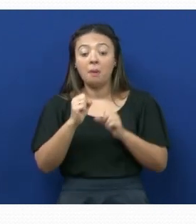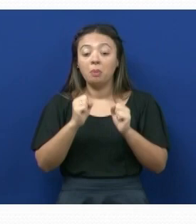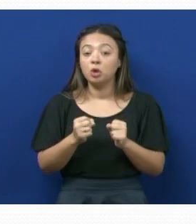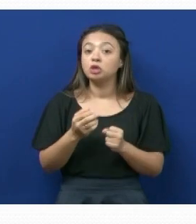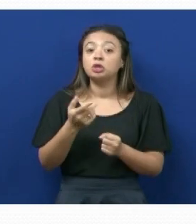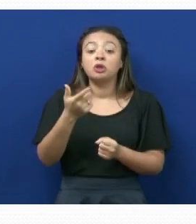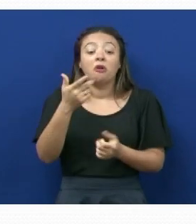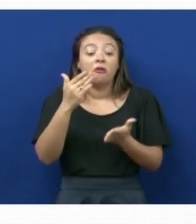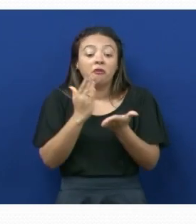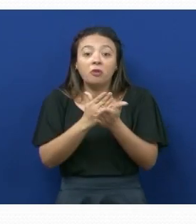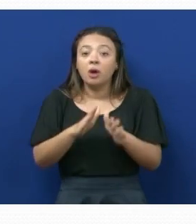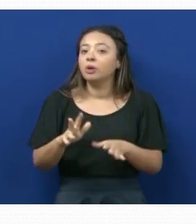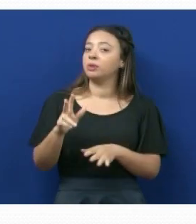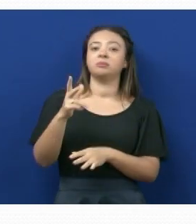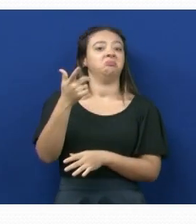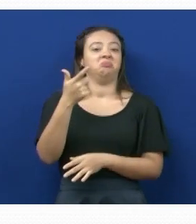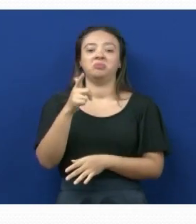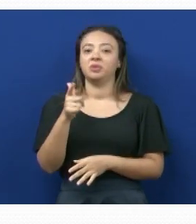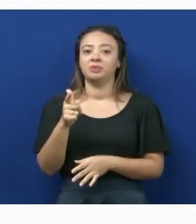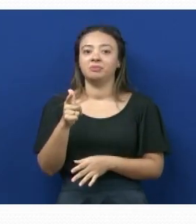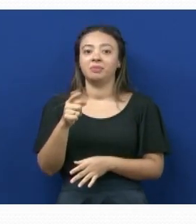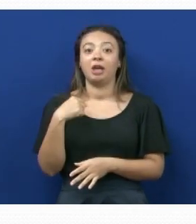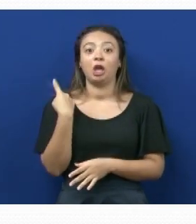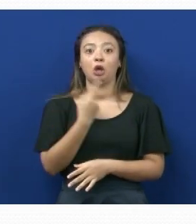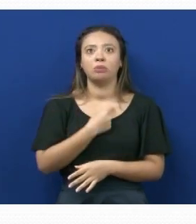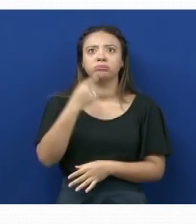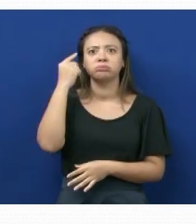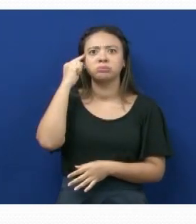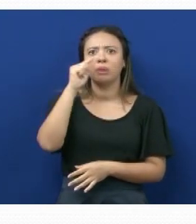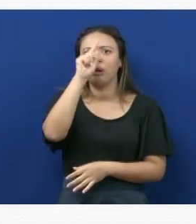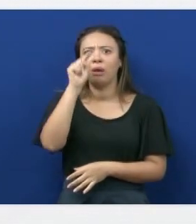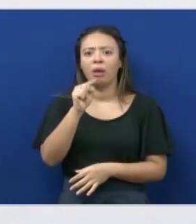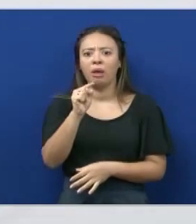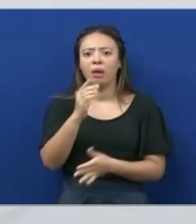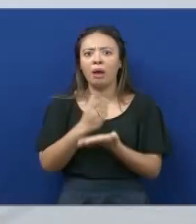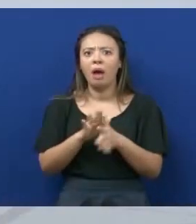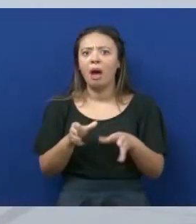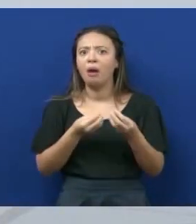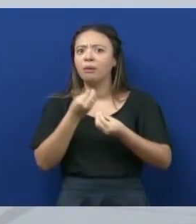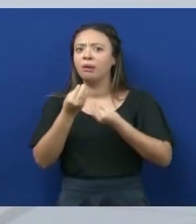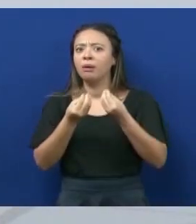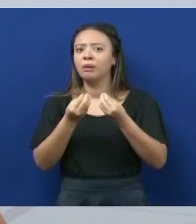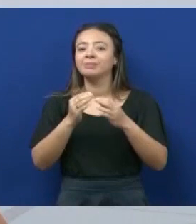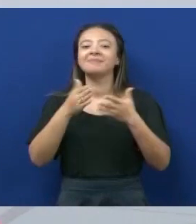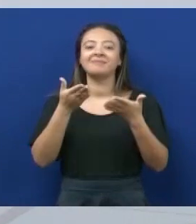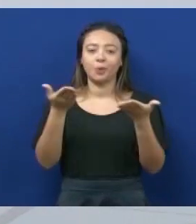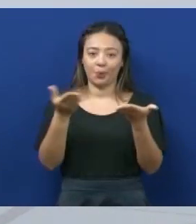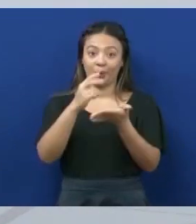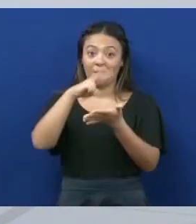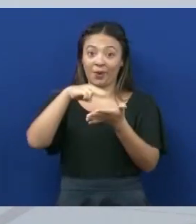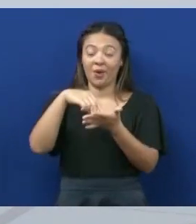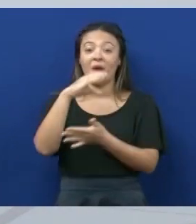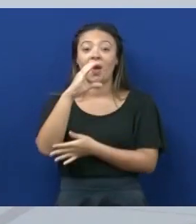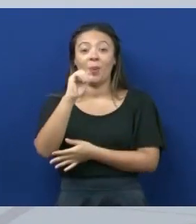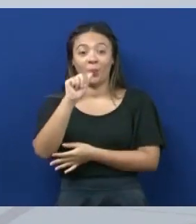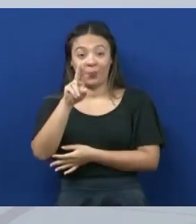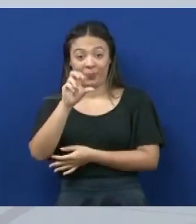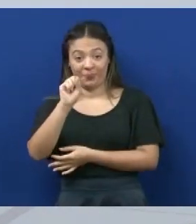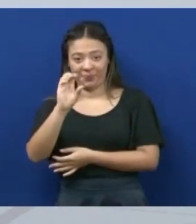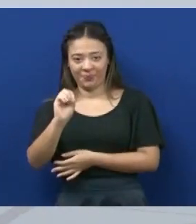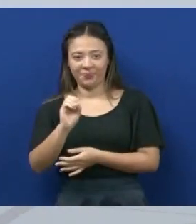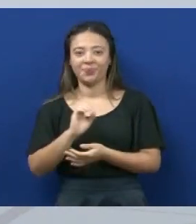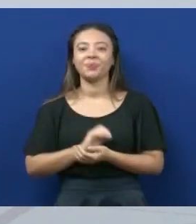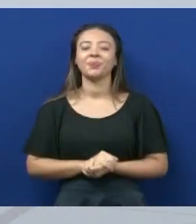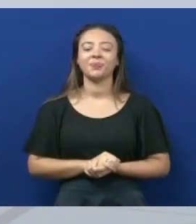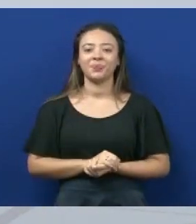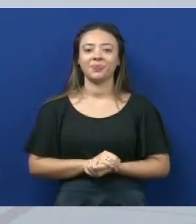e deixar um ponto de interrogação para a gente poder pensar. Vamos então ler um causo? Vamos lá para o